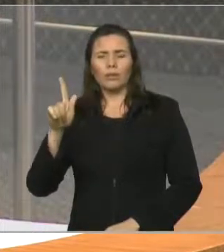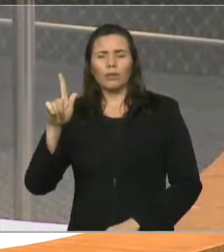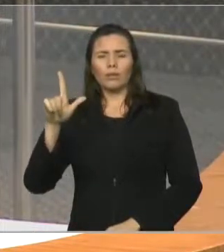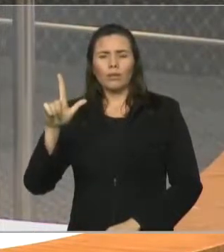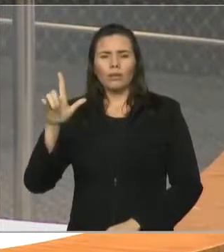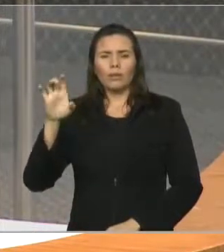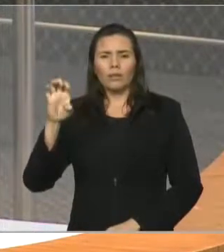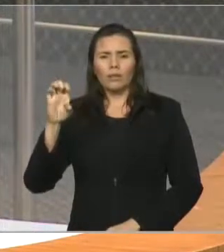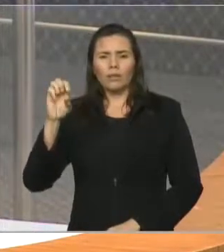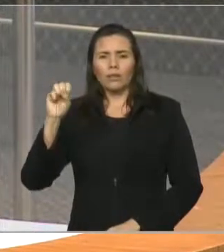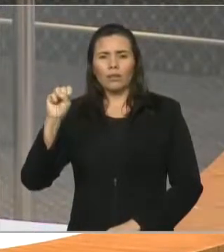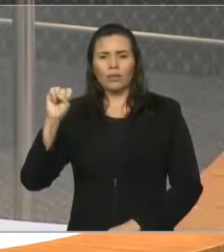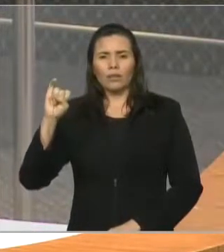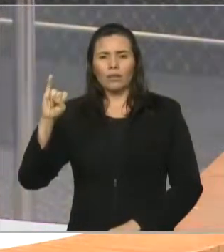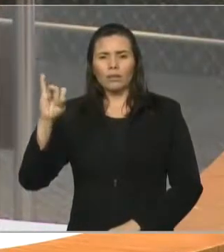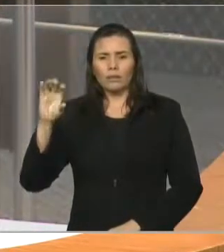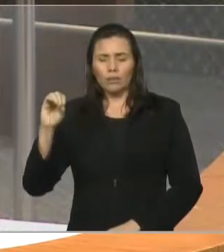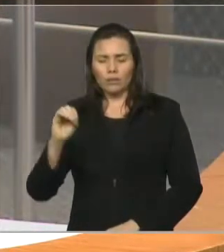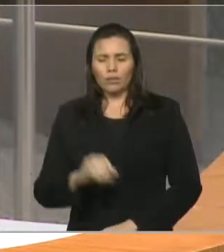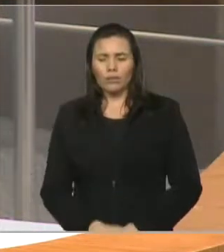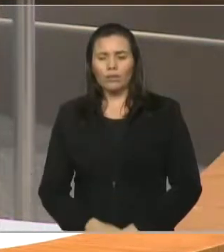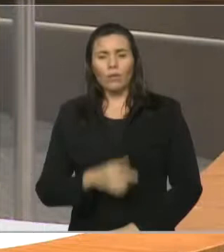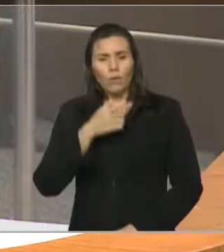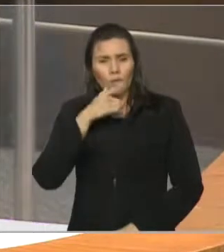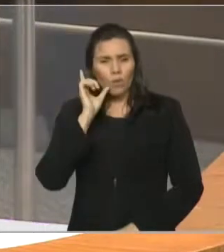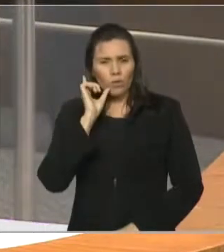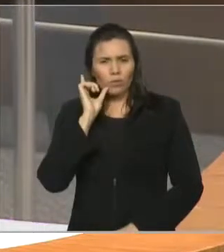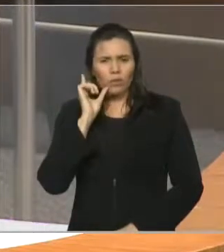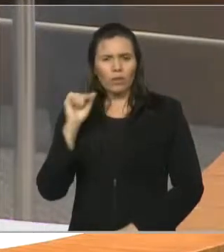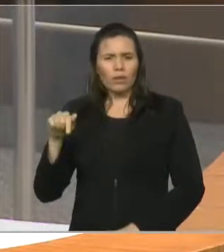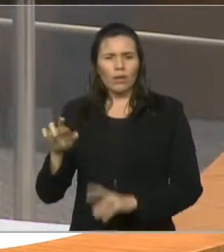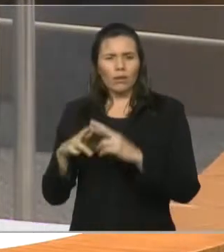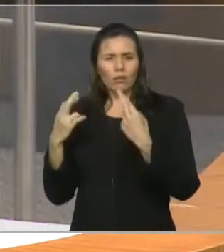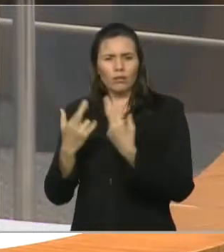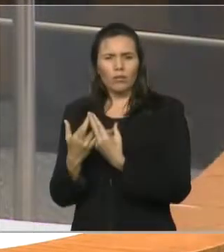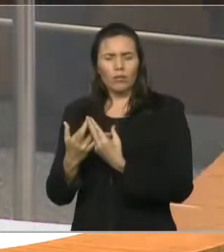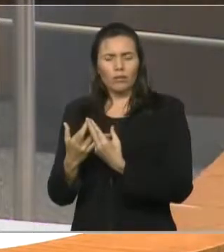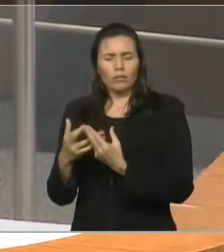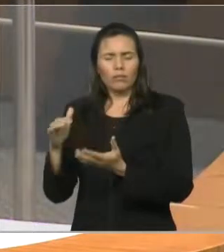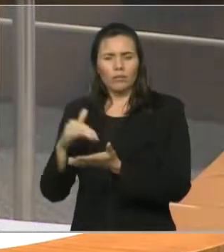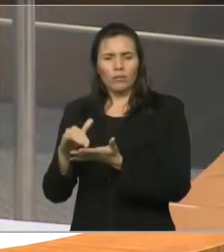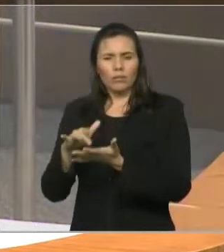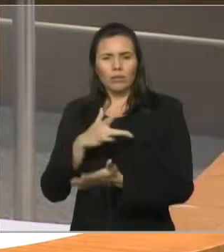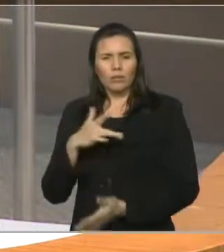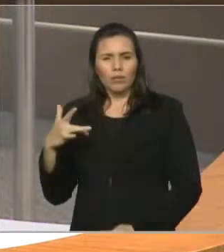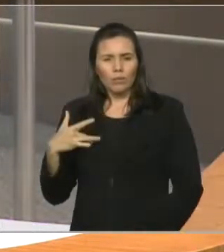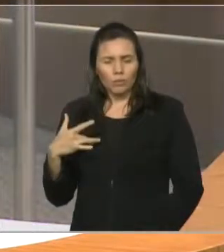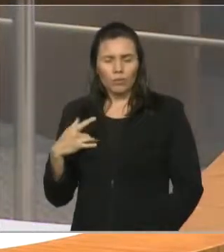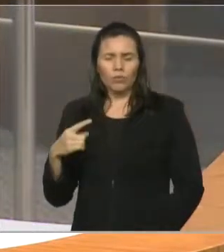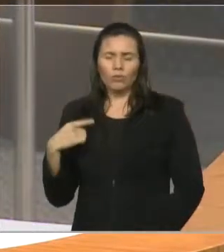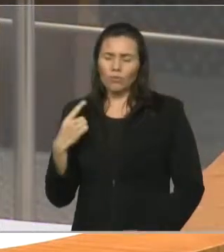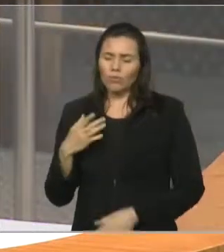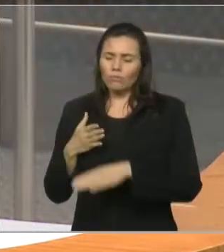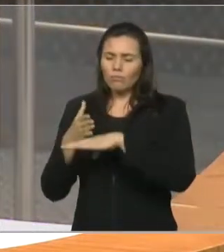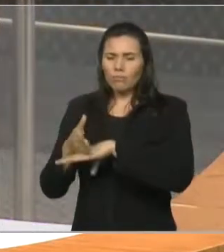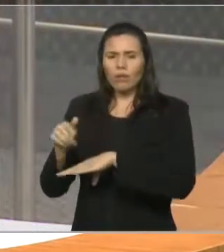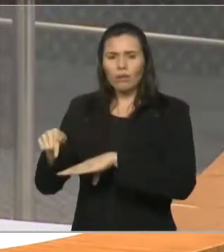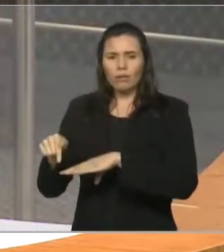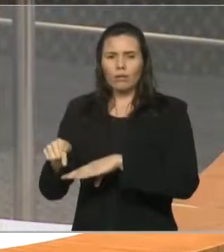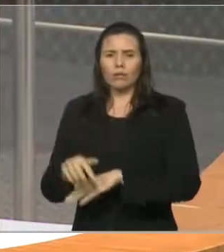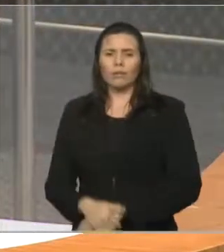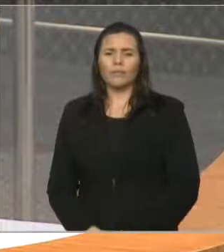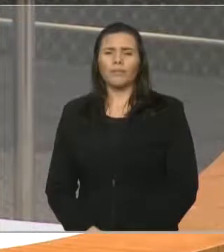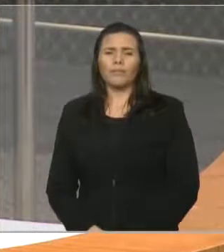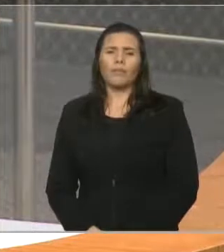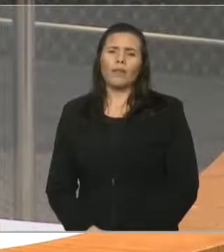secretário doutor Lula na Secretaria de Saúde. Reunião muito proveitosa, a respeito de